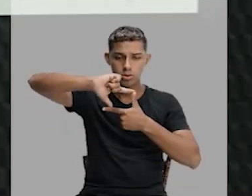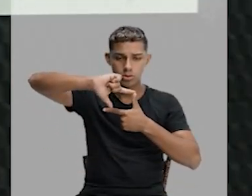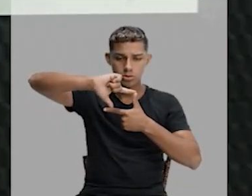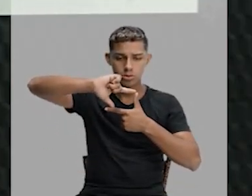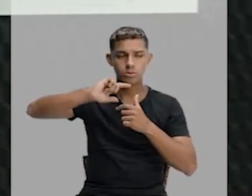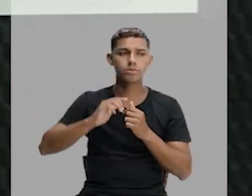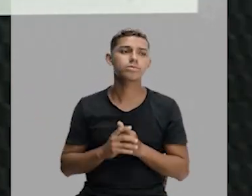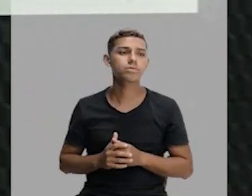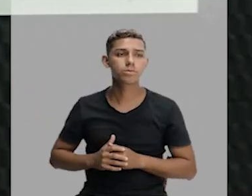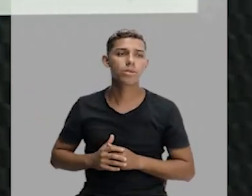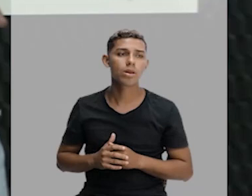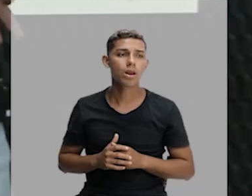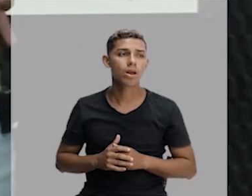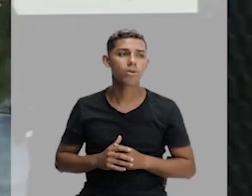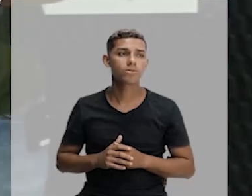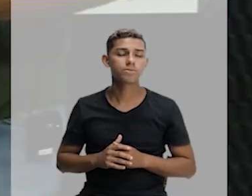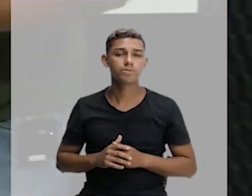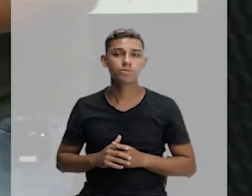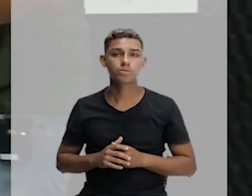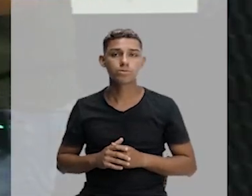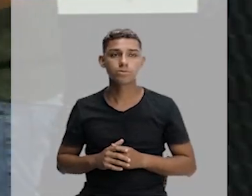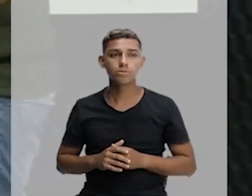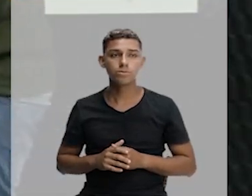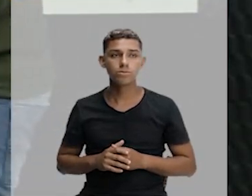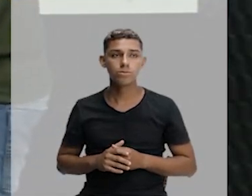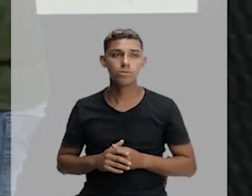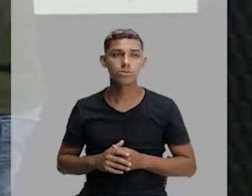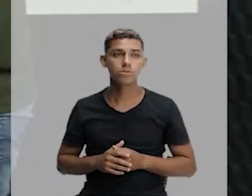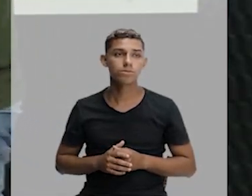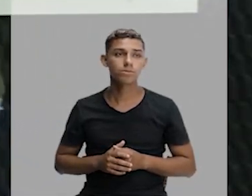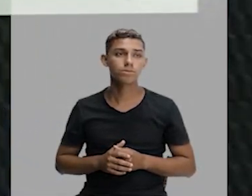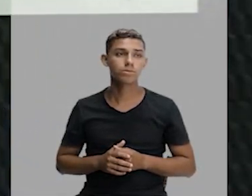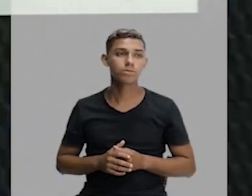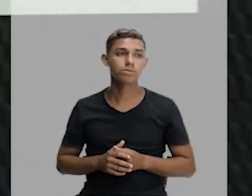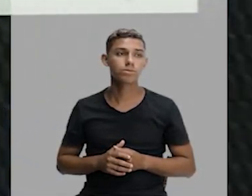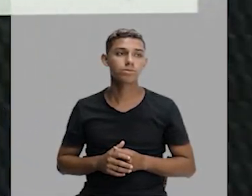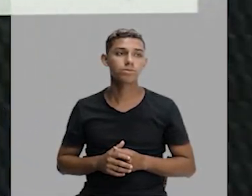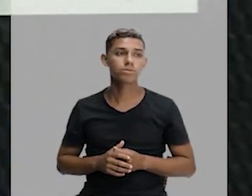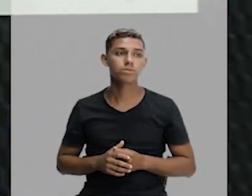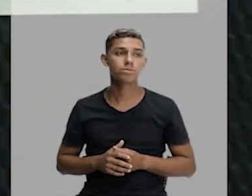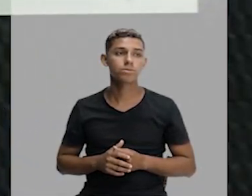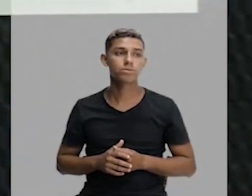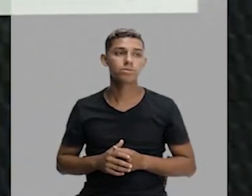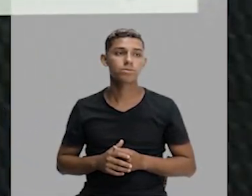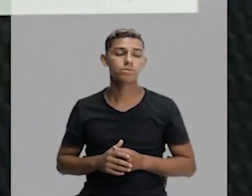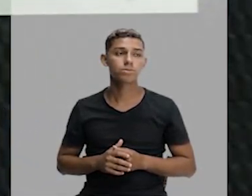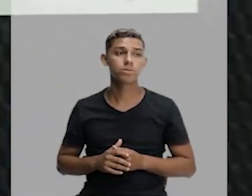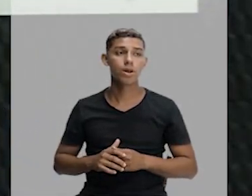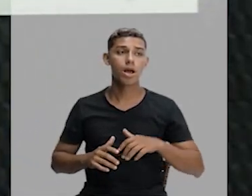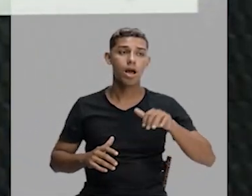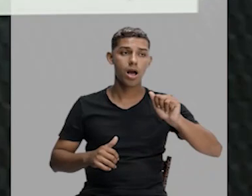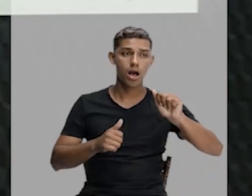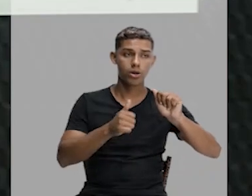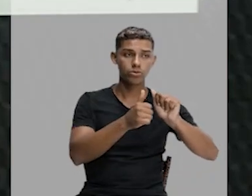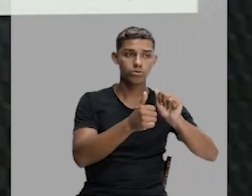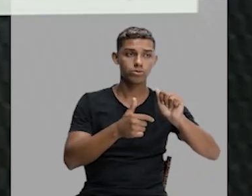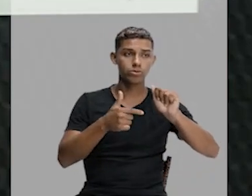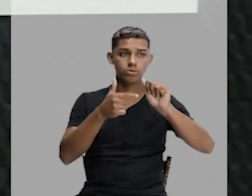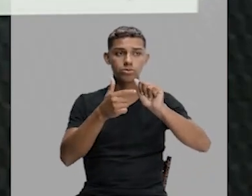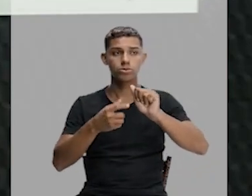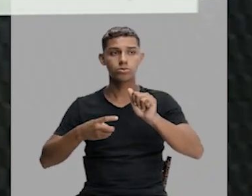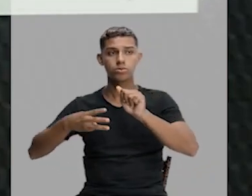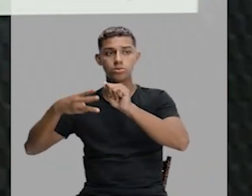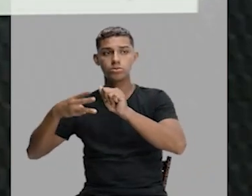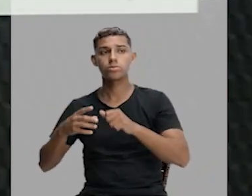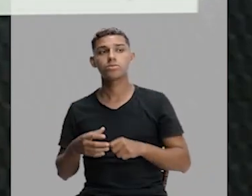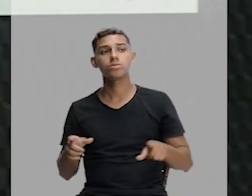qualquer outro polígono formando a base. Beleza? Então esse polígono A1, A2, A3 e também o